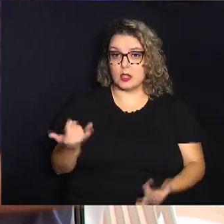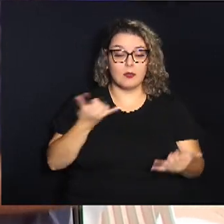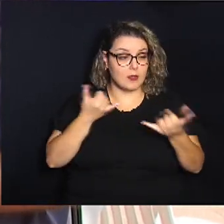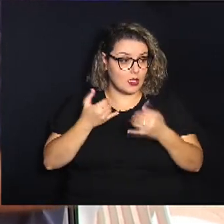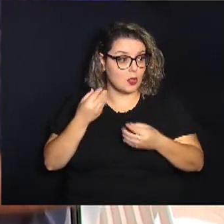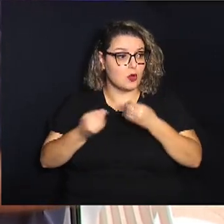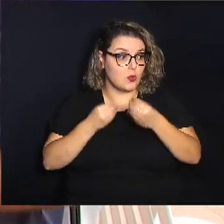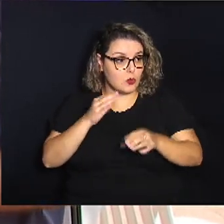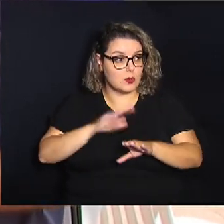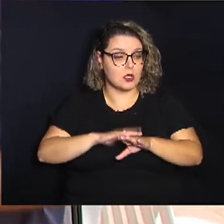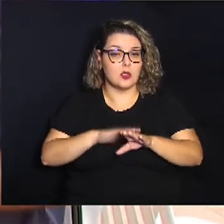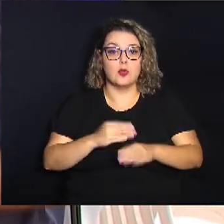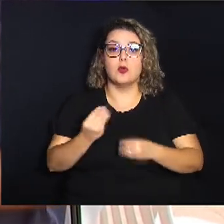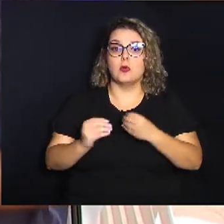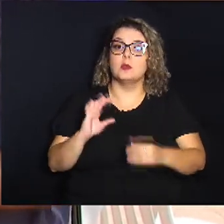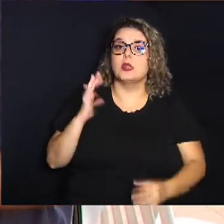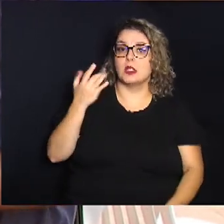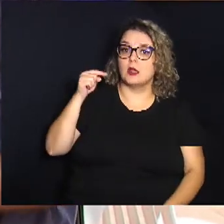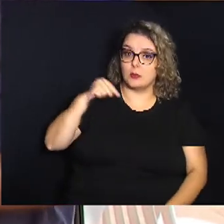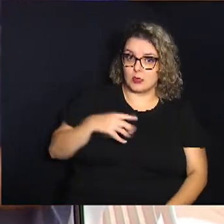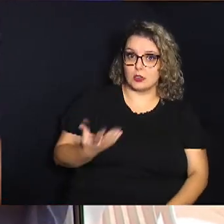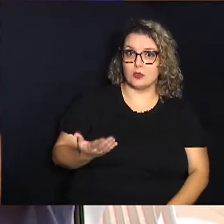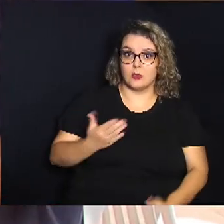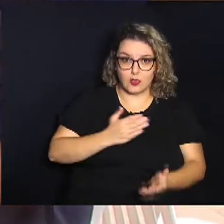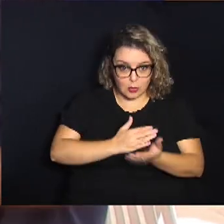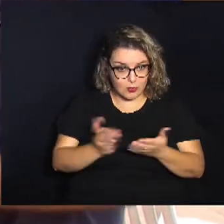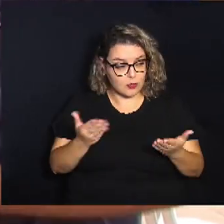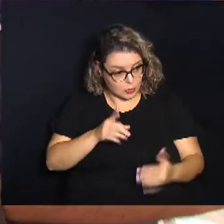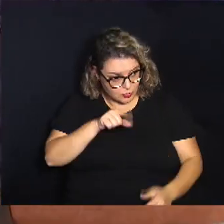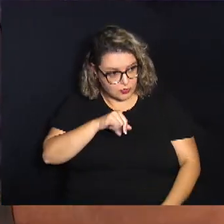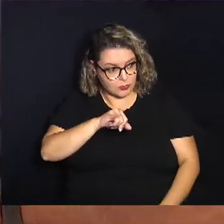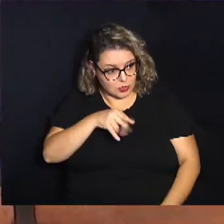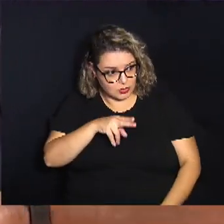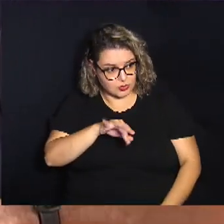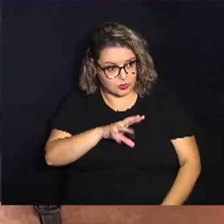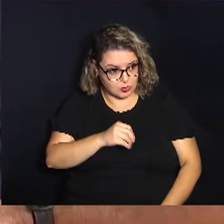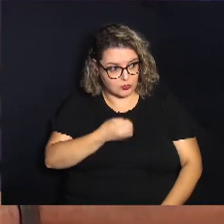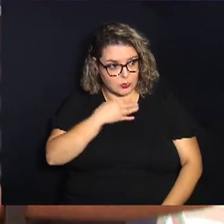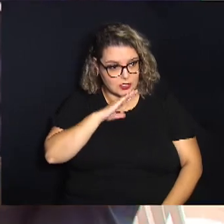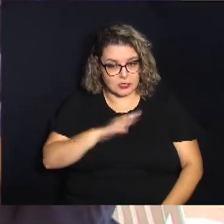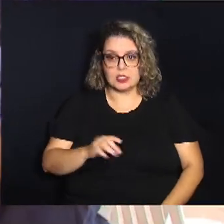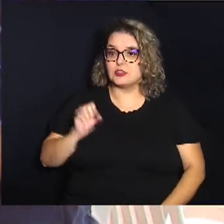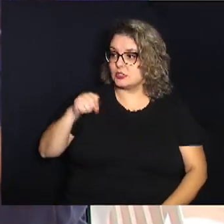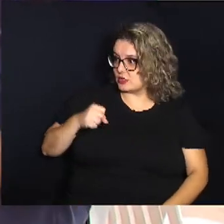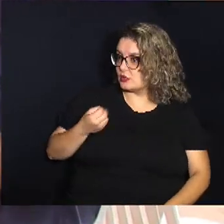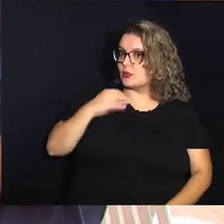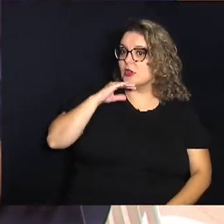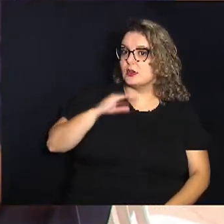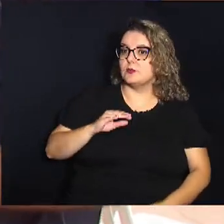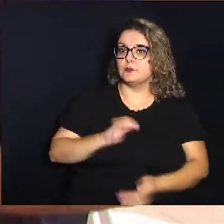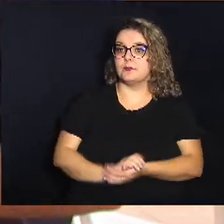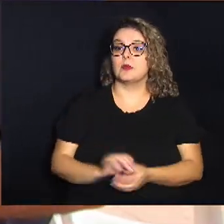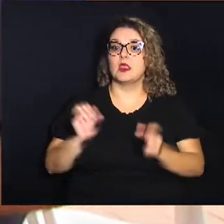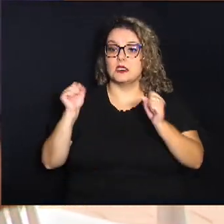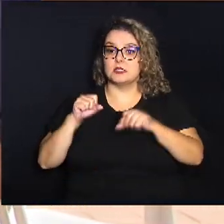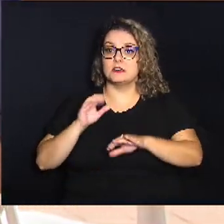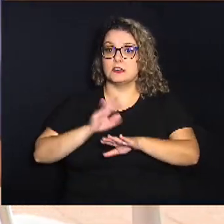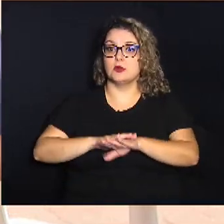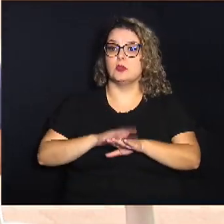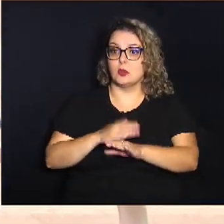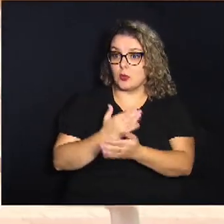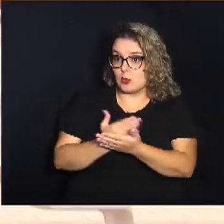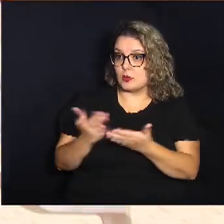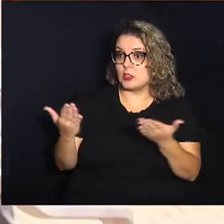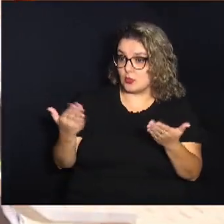vai ser essa ação como está sendo essa ação que começou hoje não é isso Júlio boa tarde para você boa tarde sim essa ação ela iniciou